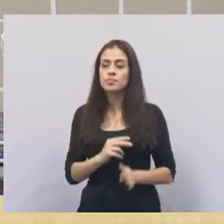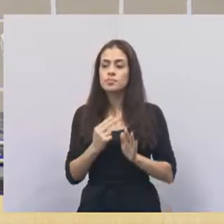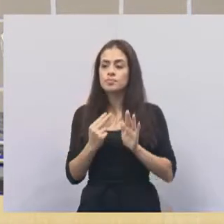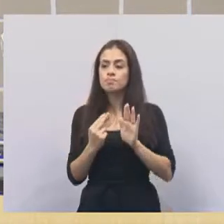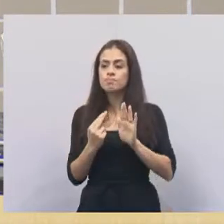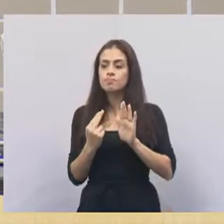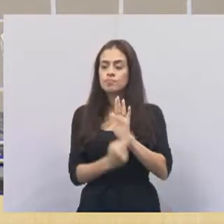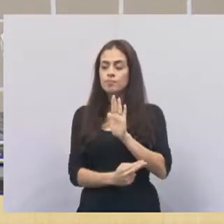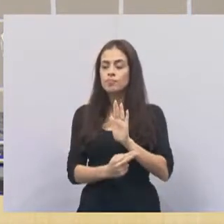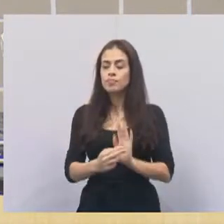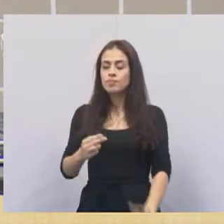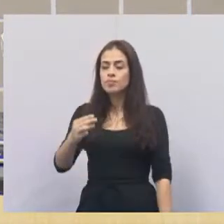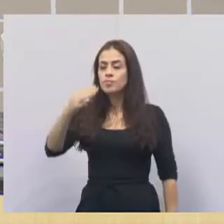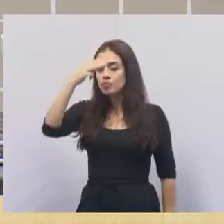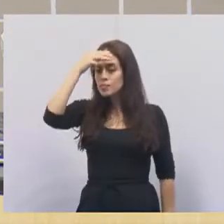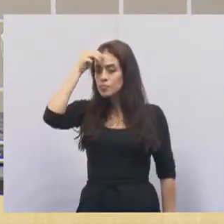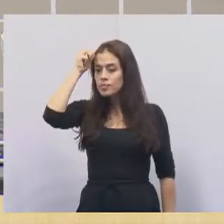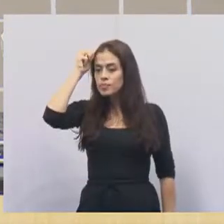Amélia